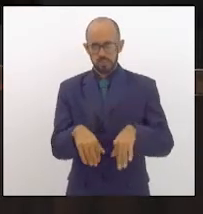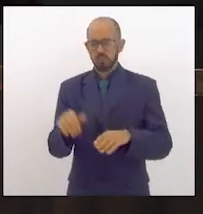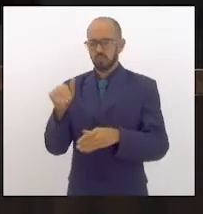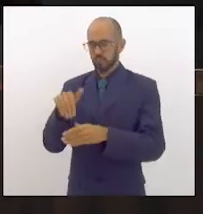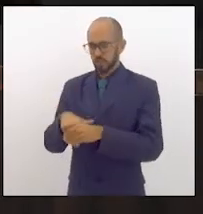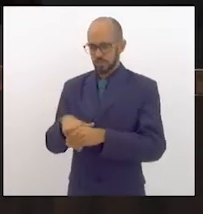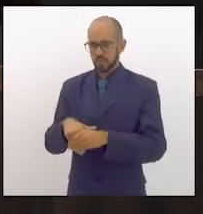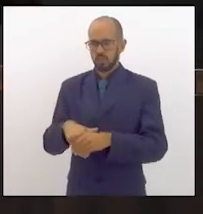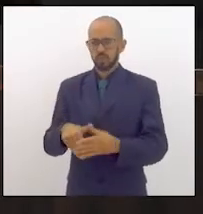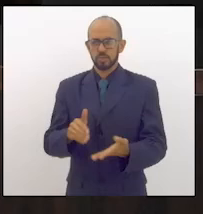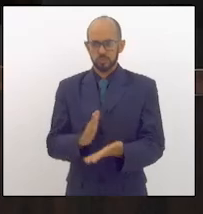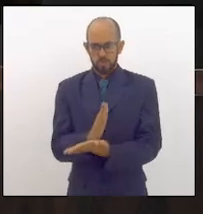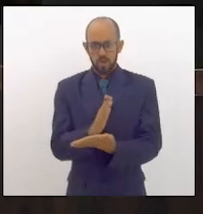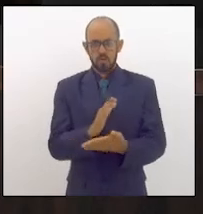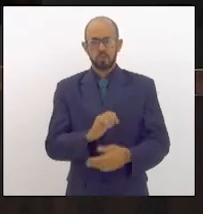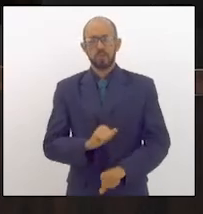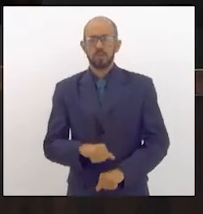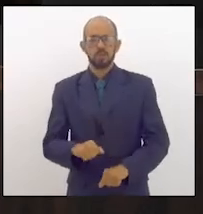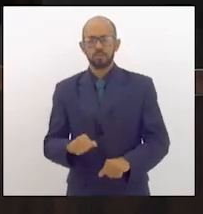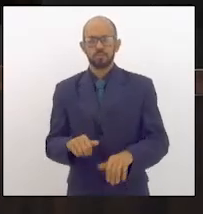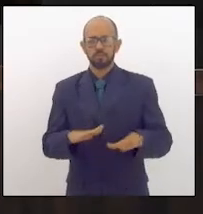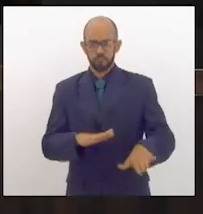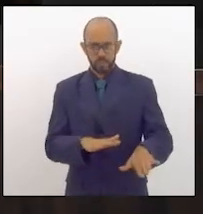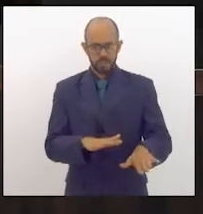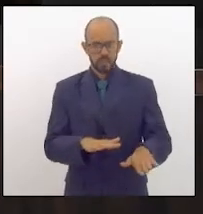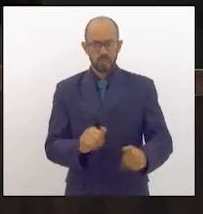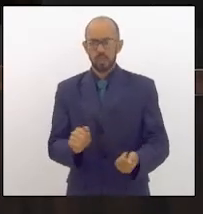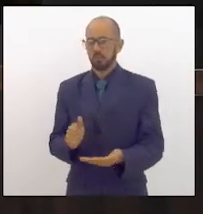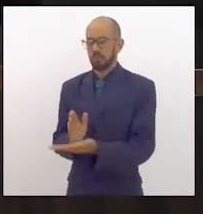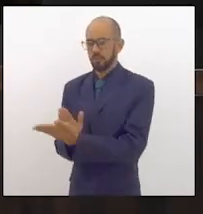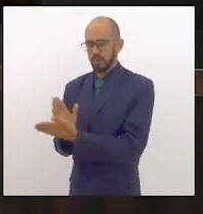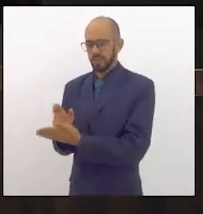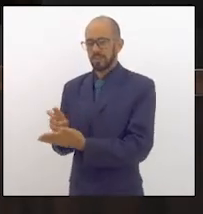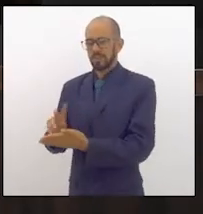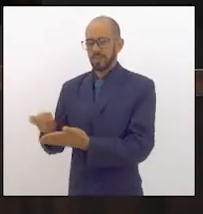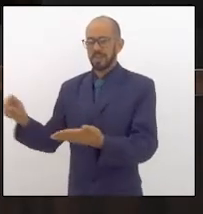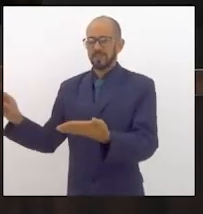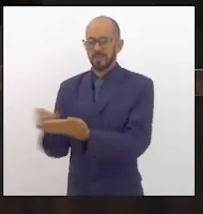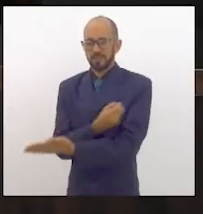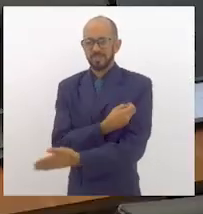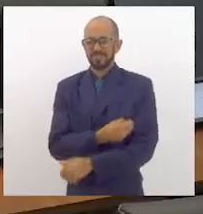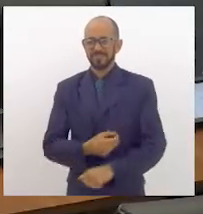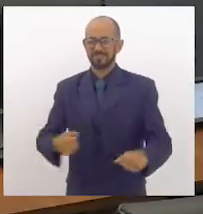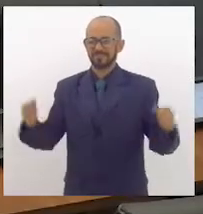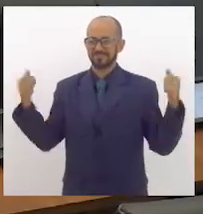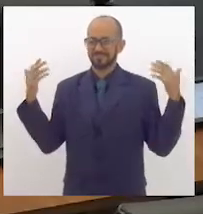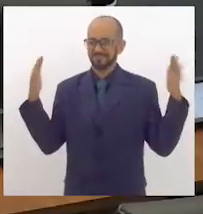e votação o senhor que aprovam e Vanessa combustão aprovado vai à promulgação